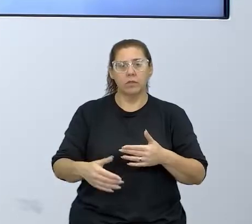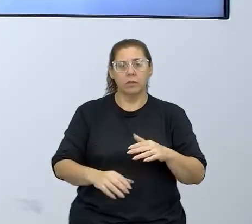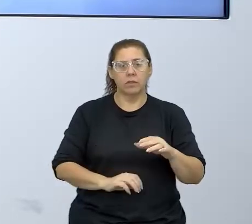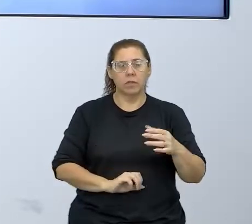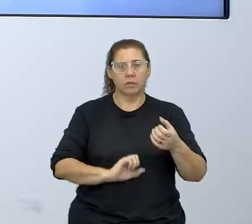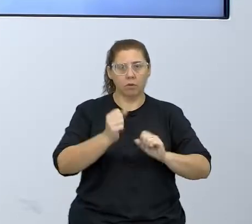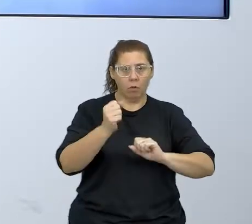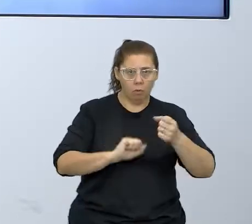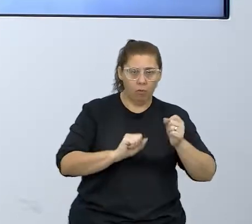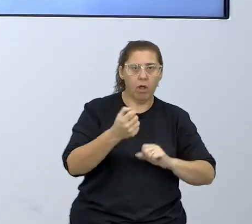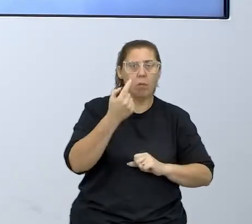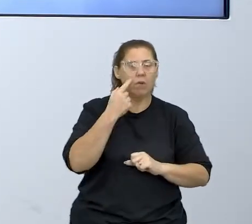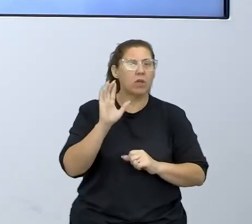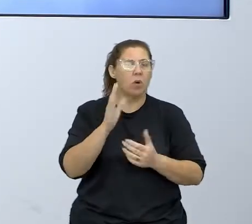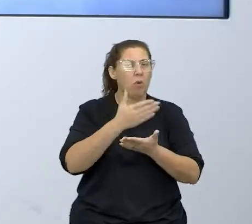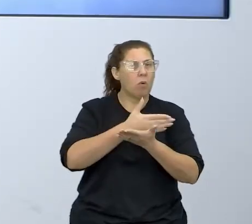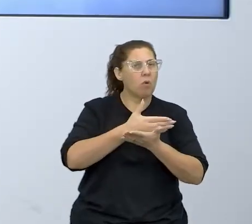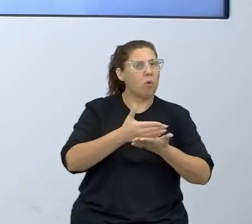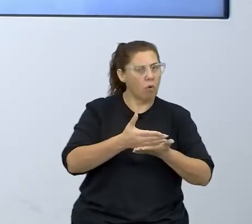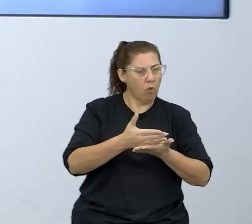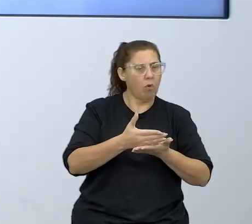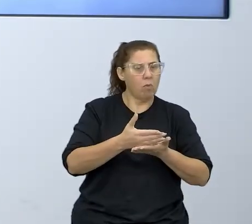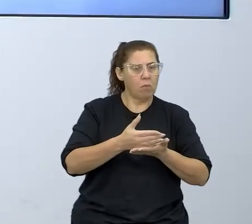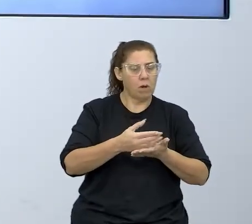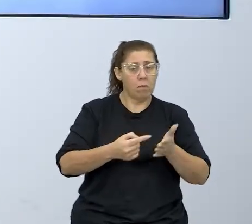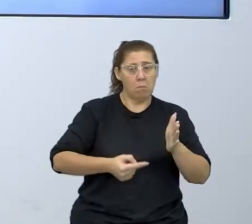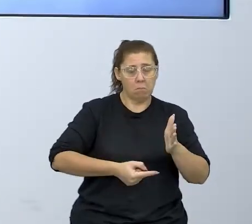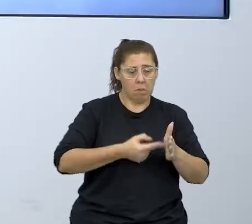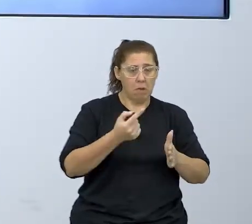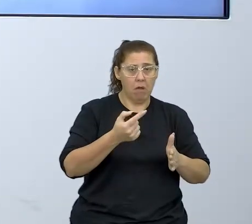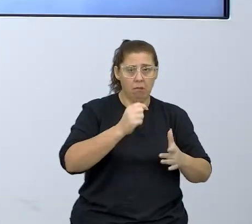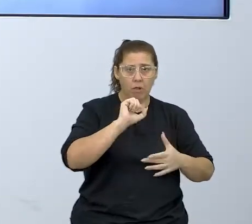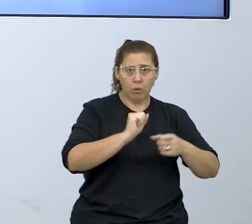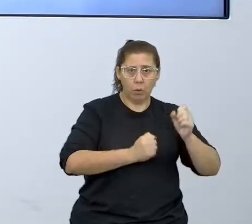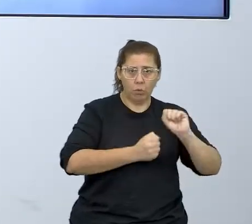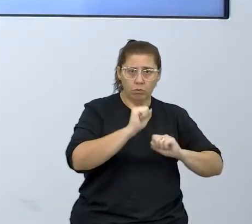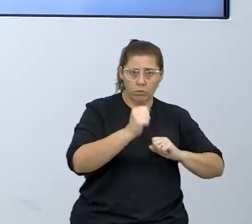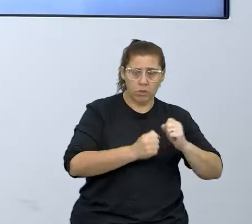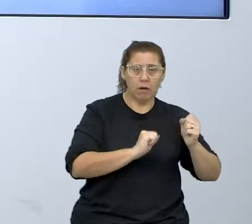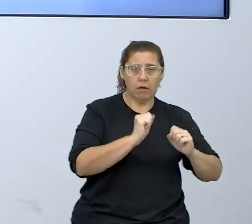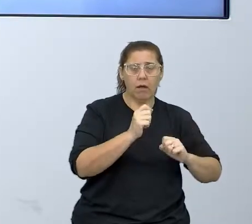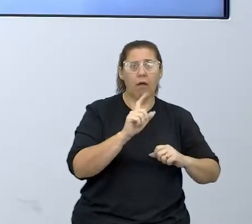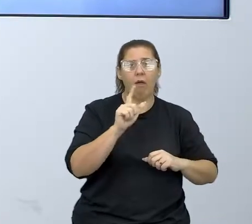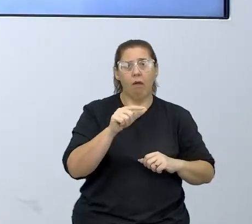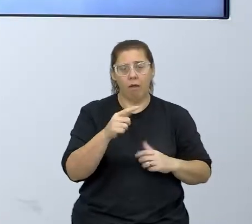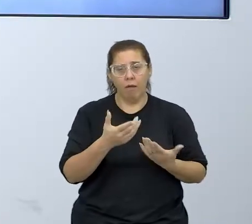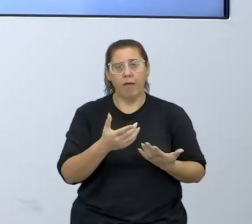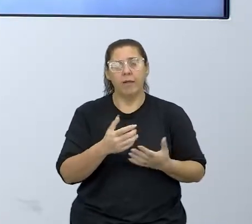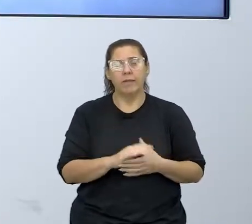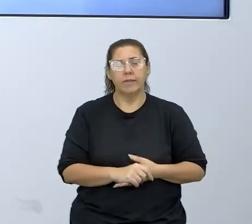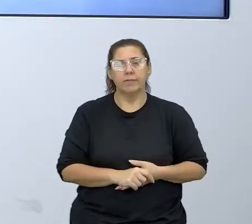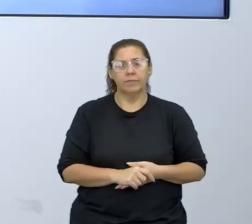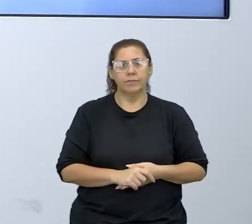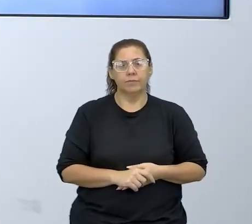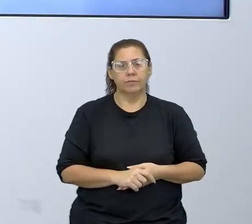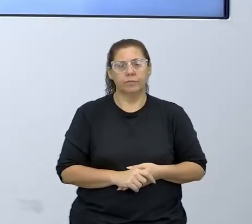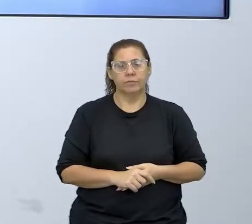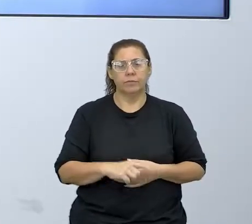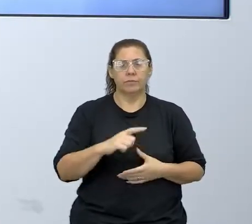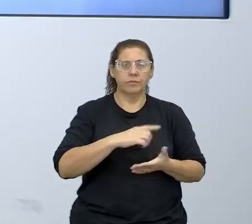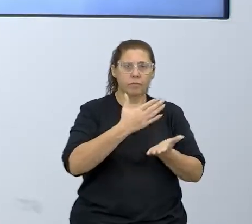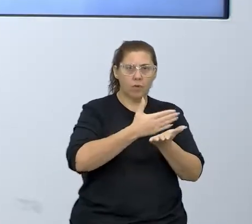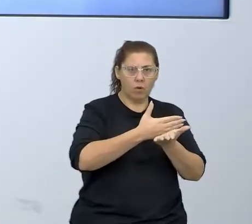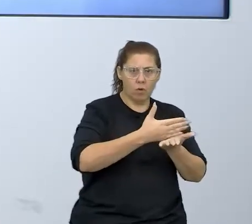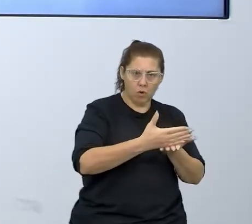industrialização. Porque a gente já começa numa primeira industrialização, né, que ela tem ali o começo